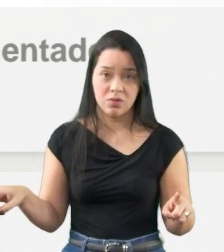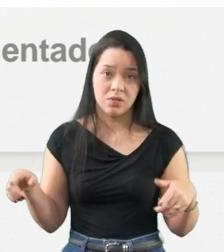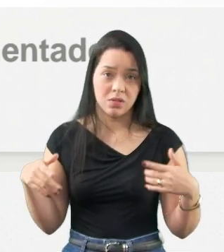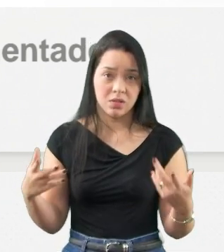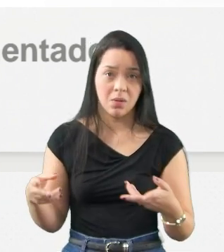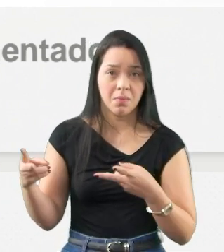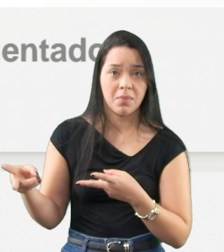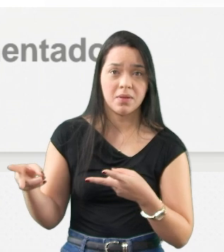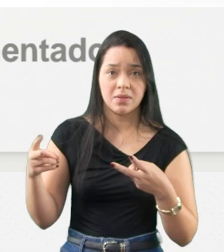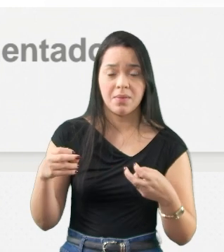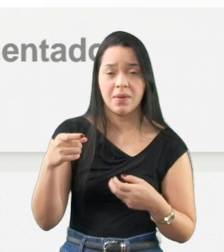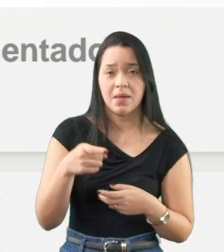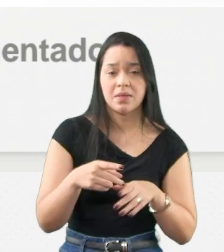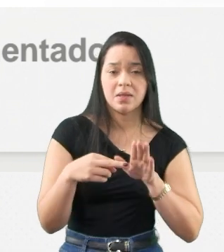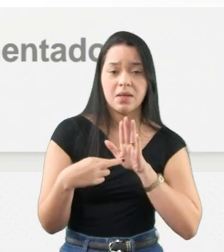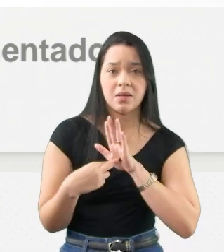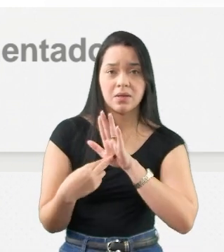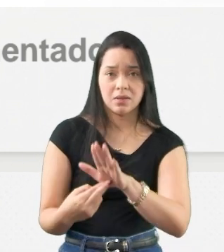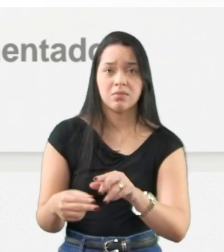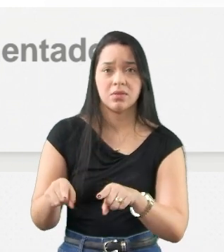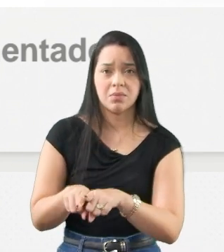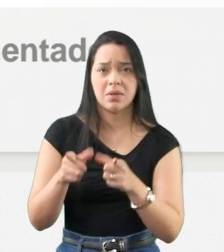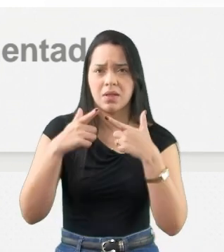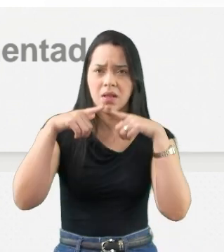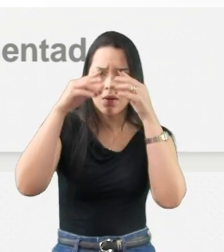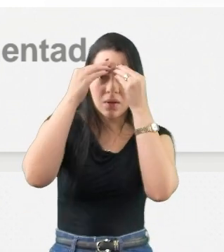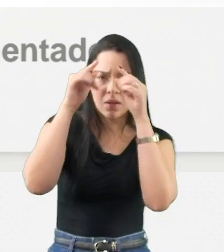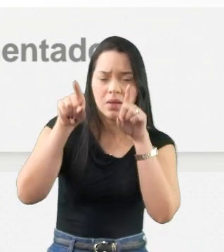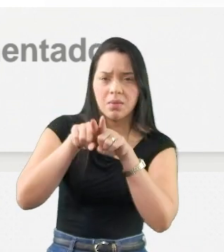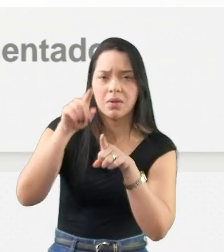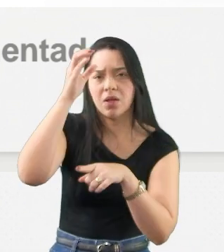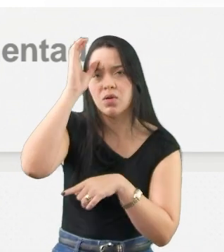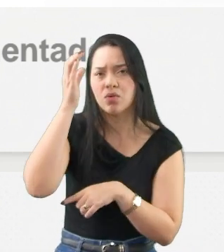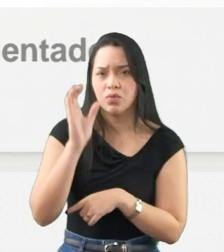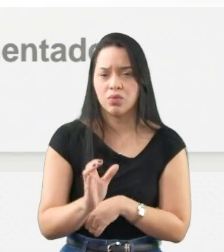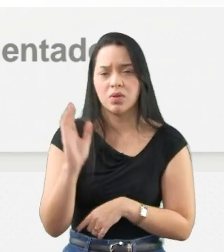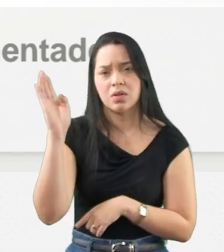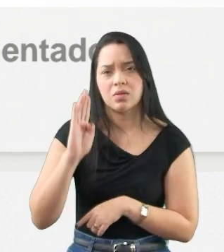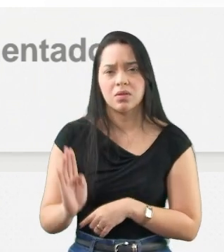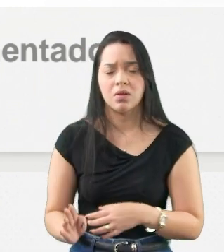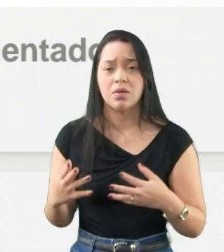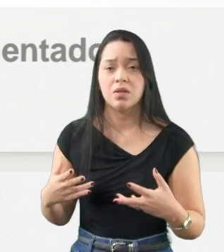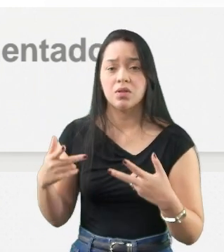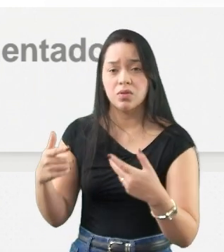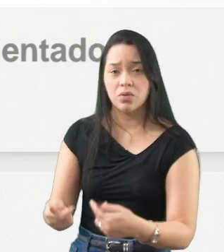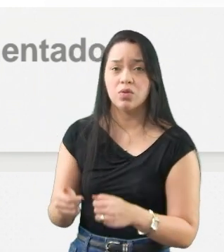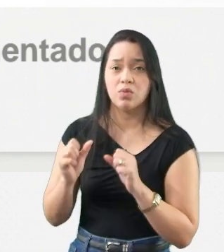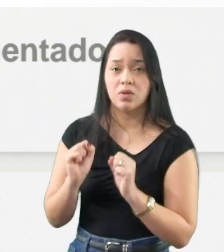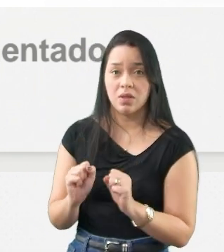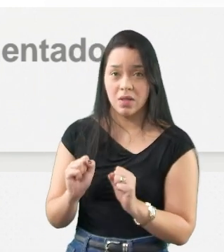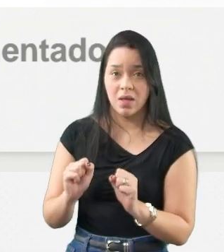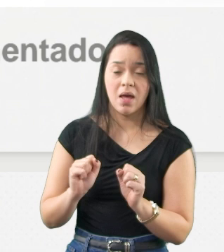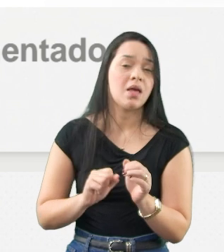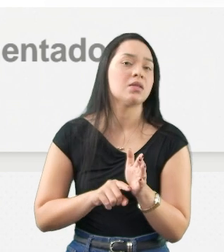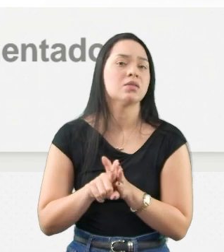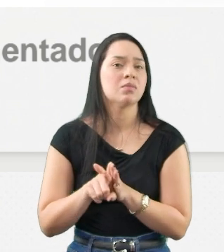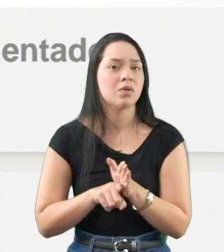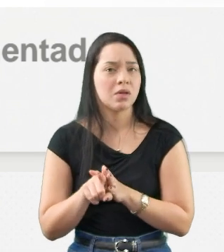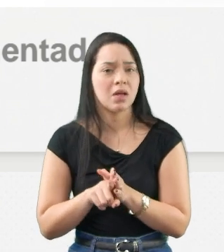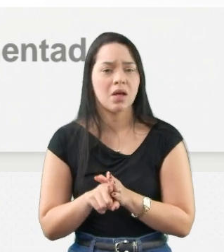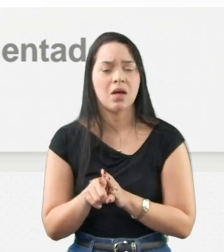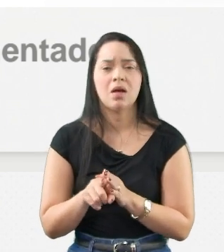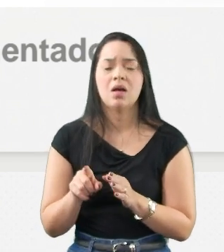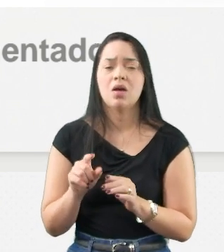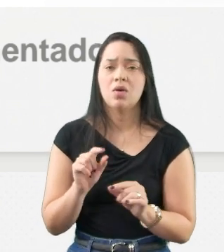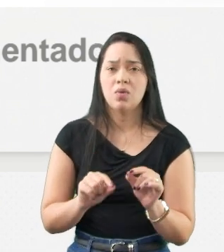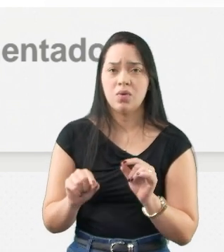que essa representação está na linguagem, né, na cultura nacional, e tudo isso para explorar a